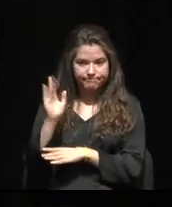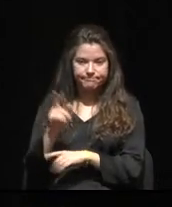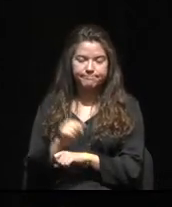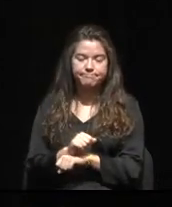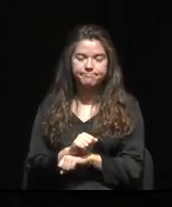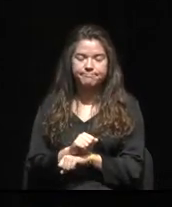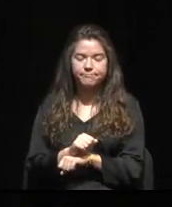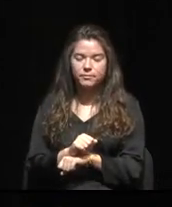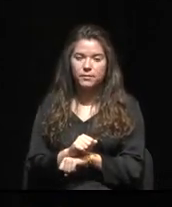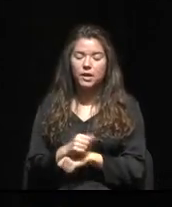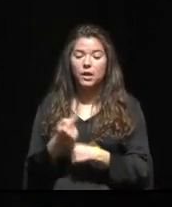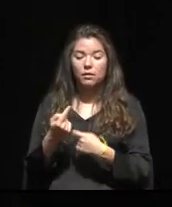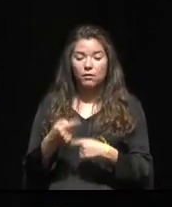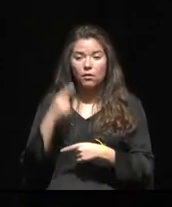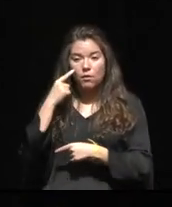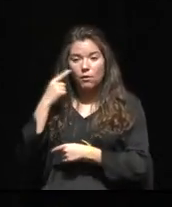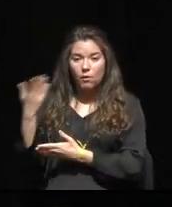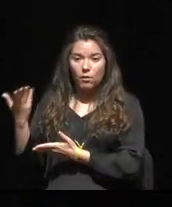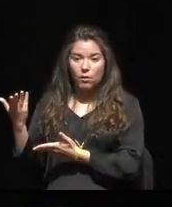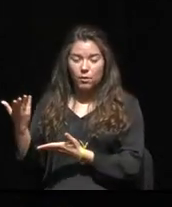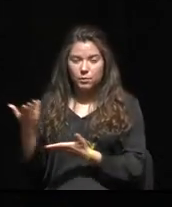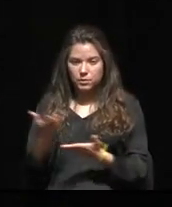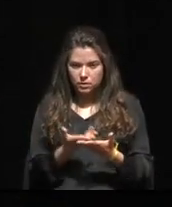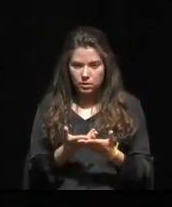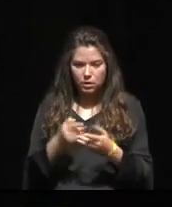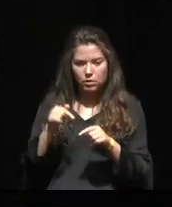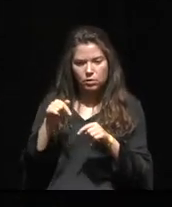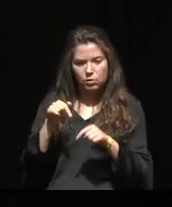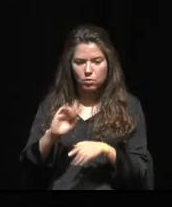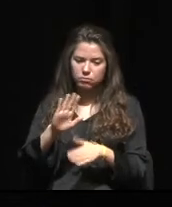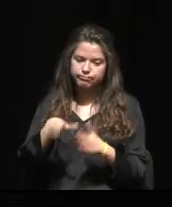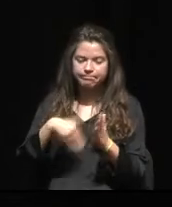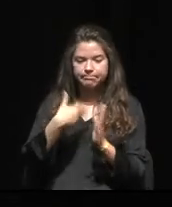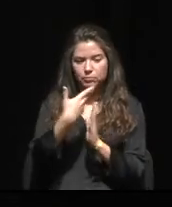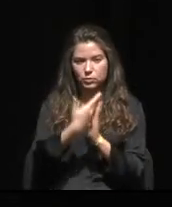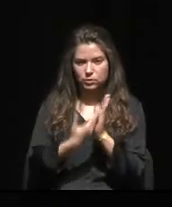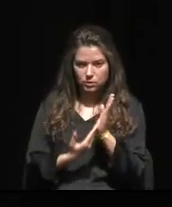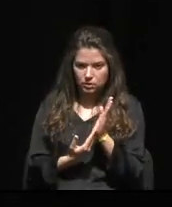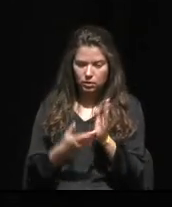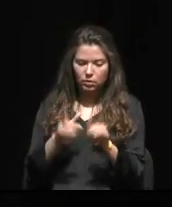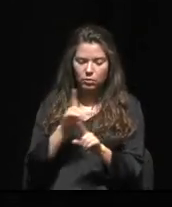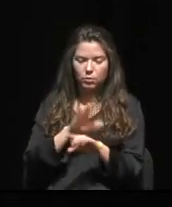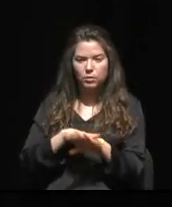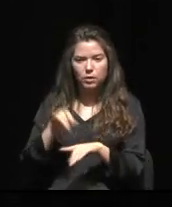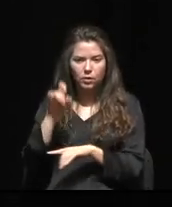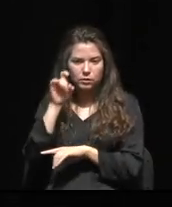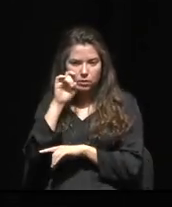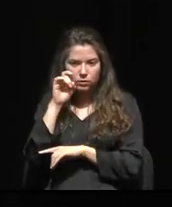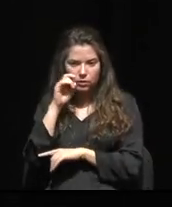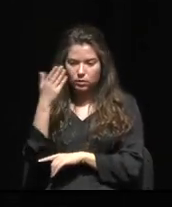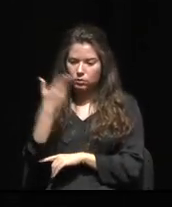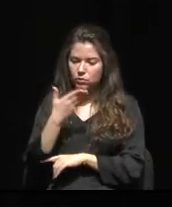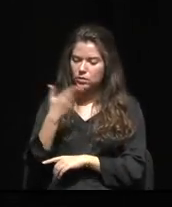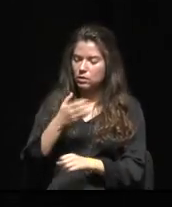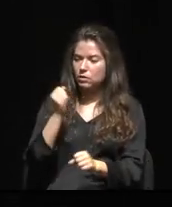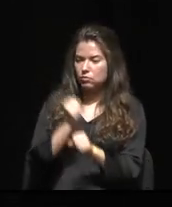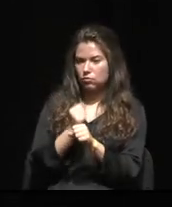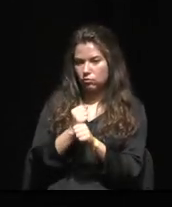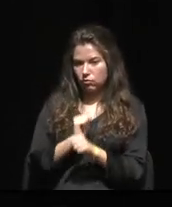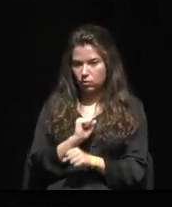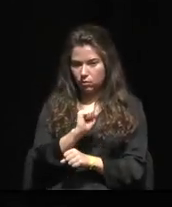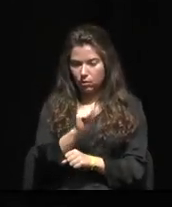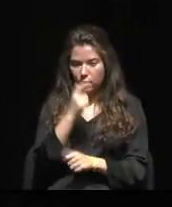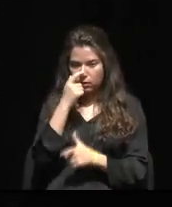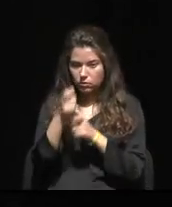Saúdo apresentamos uma Moção e uma recomendação pela defesa dos legítimos direitos laborais